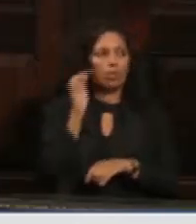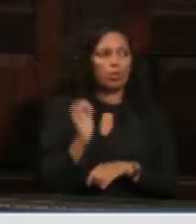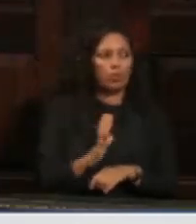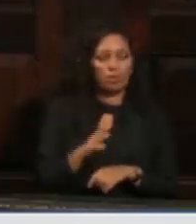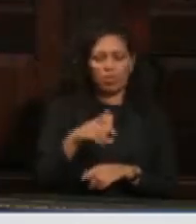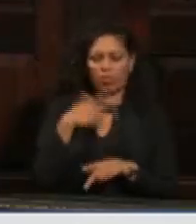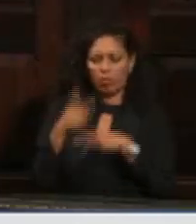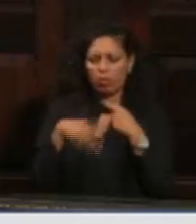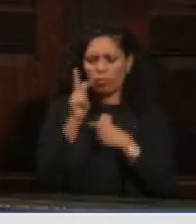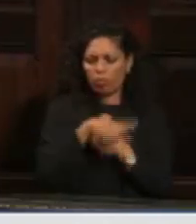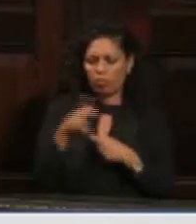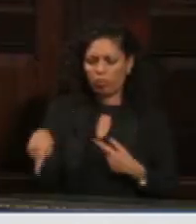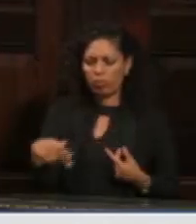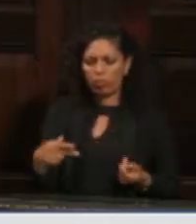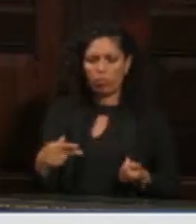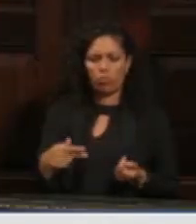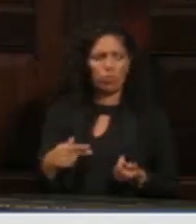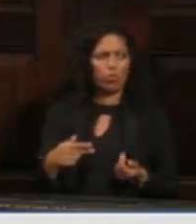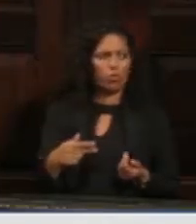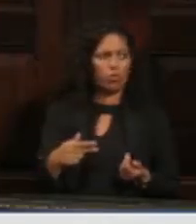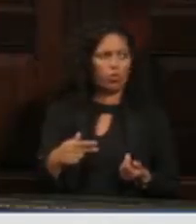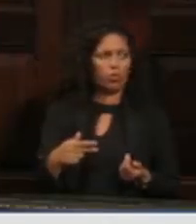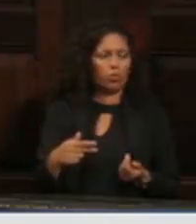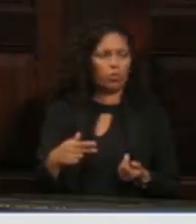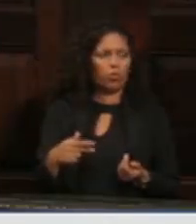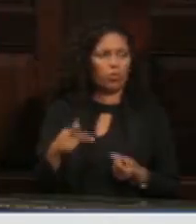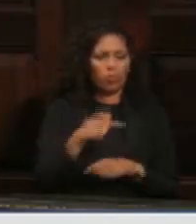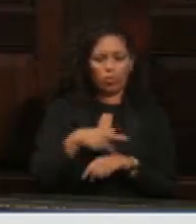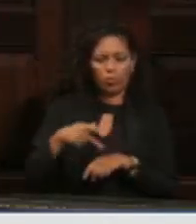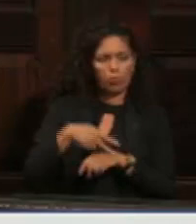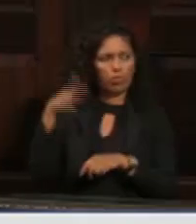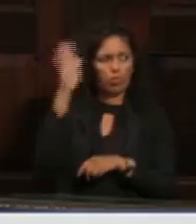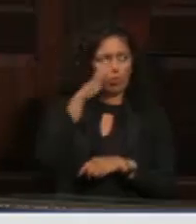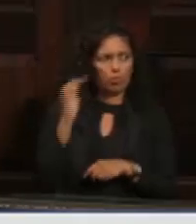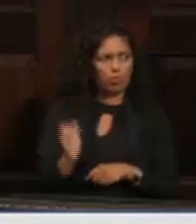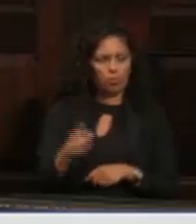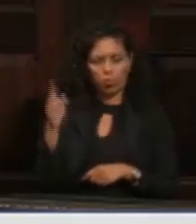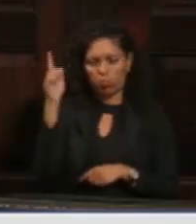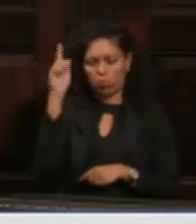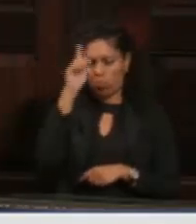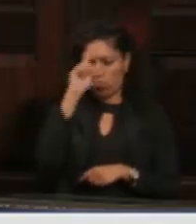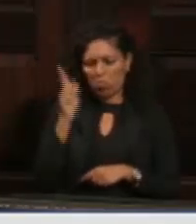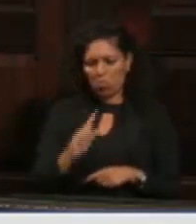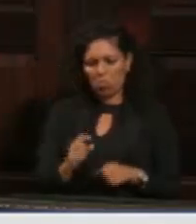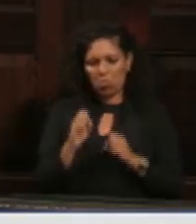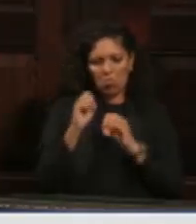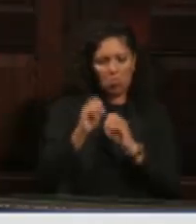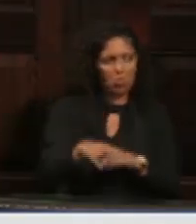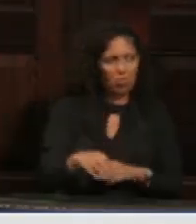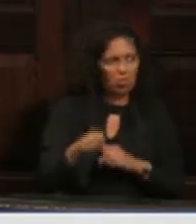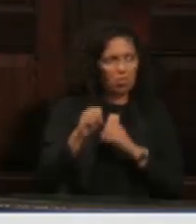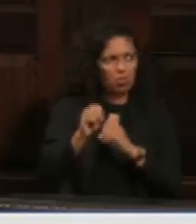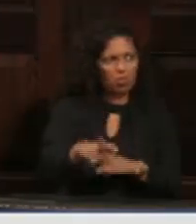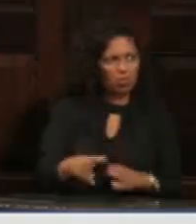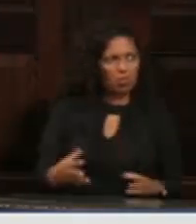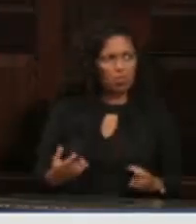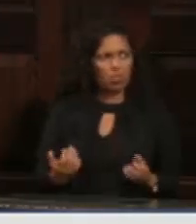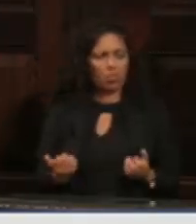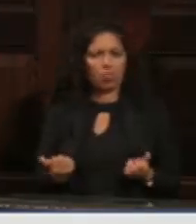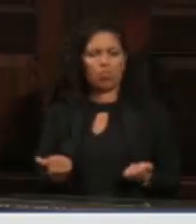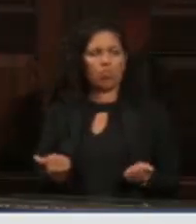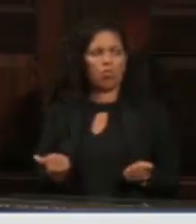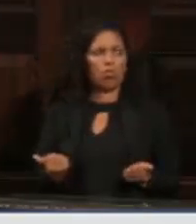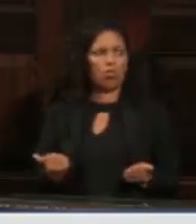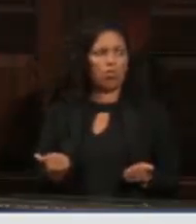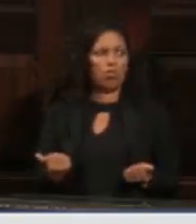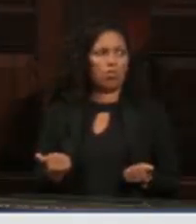professores, né, dizendo que os professores brasileiros não sabem ensinar, estão desformando, usando inclusive